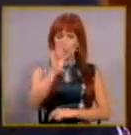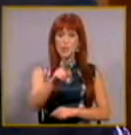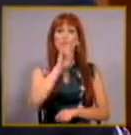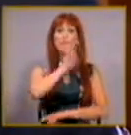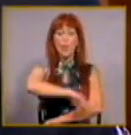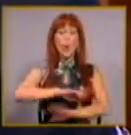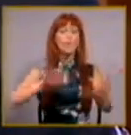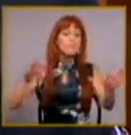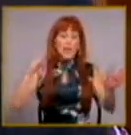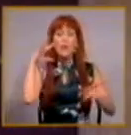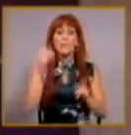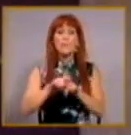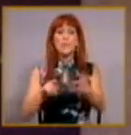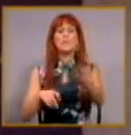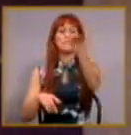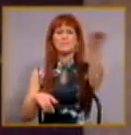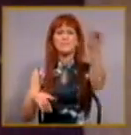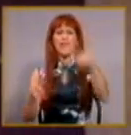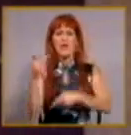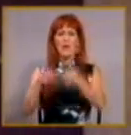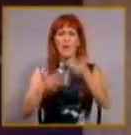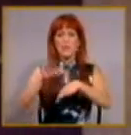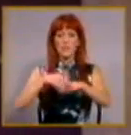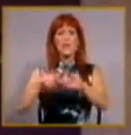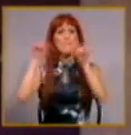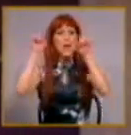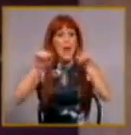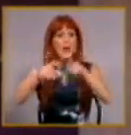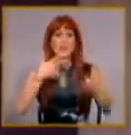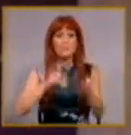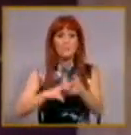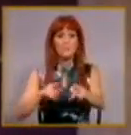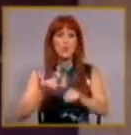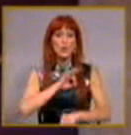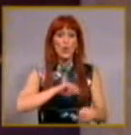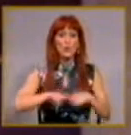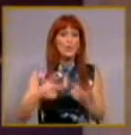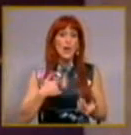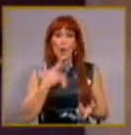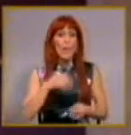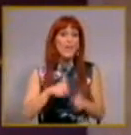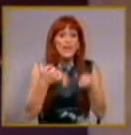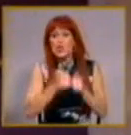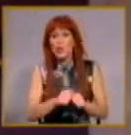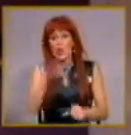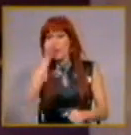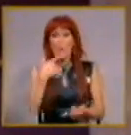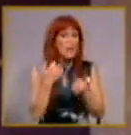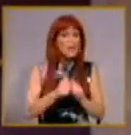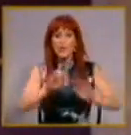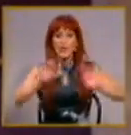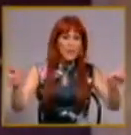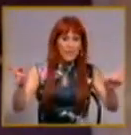Pode, naturalmente, fazer a sua avaliação, mas esta é a realidade que o senhor deputado não pode esconder e que o governo não pode